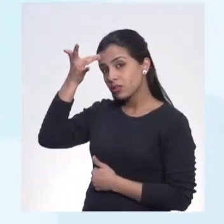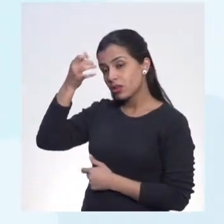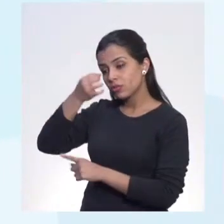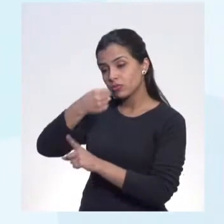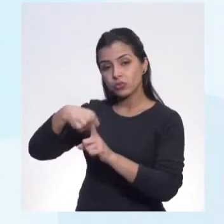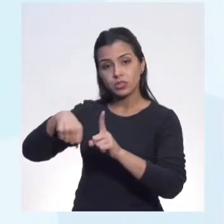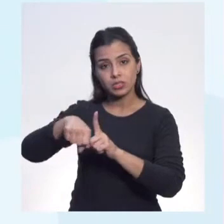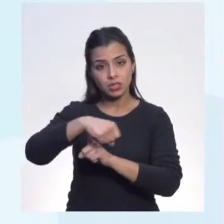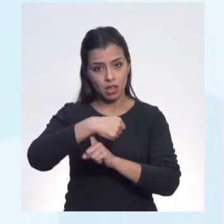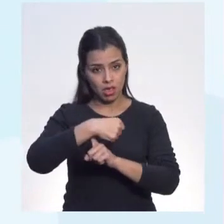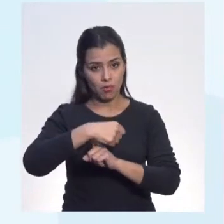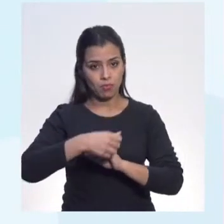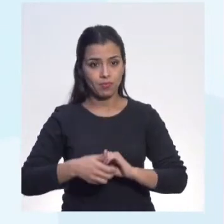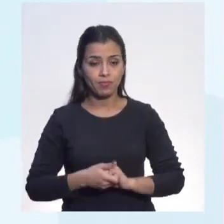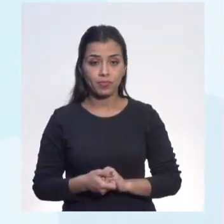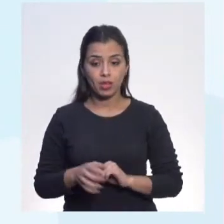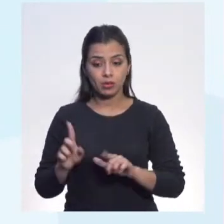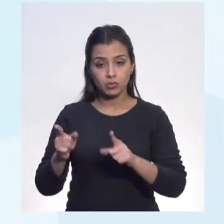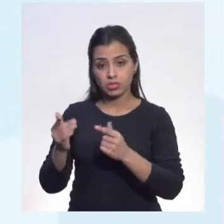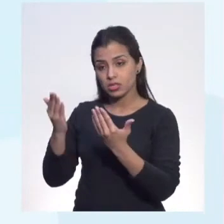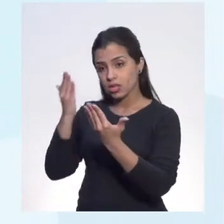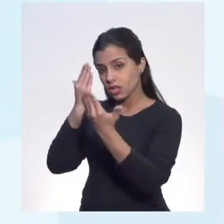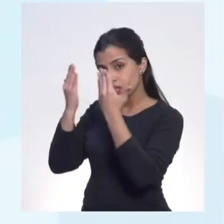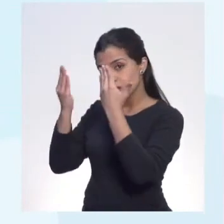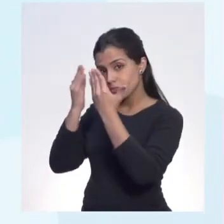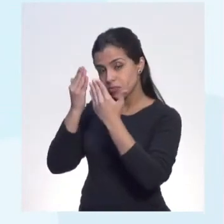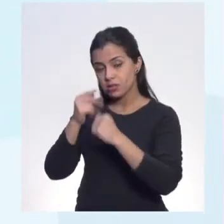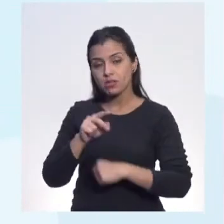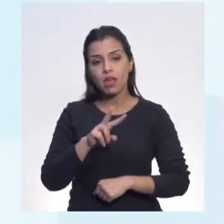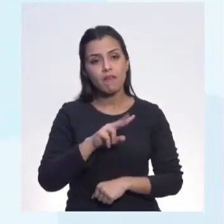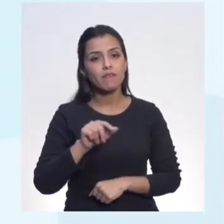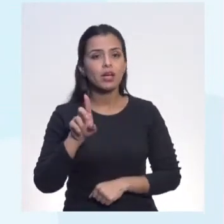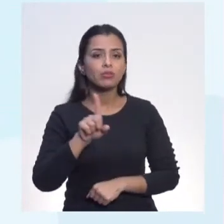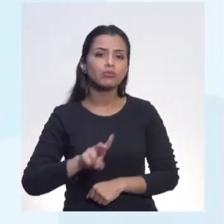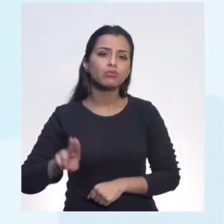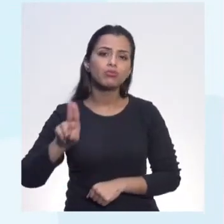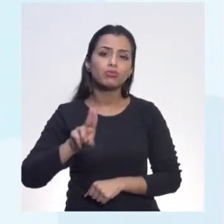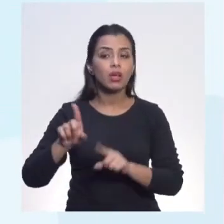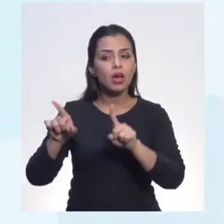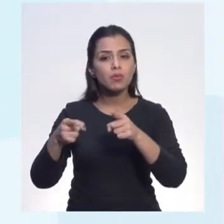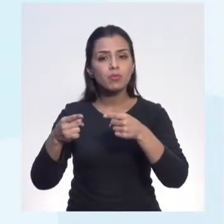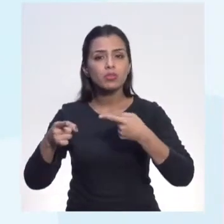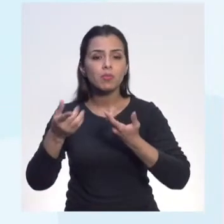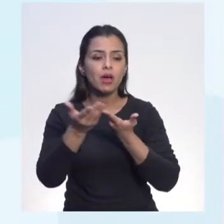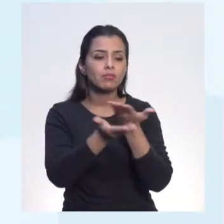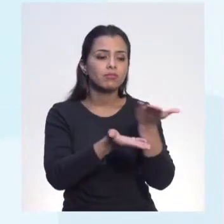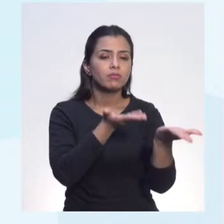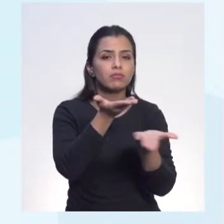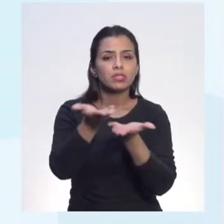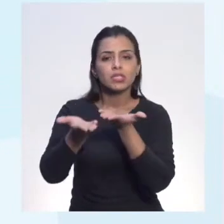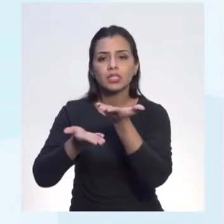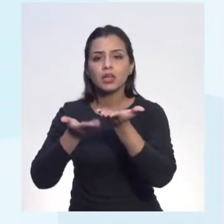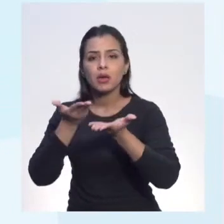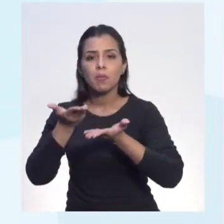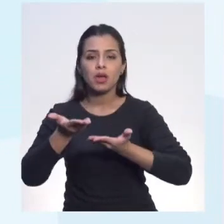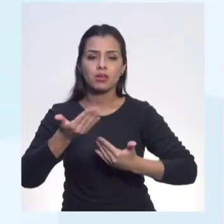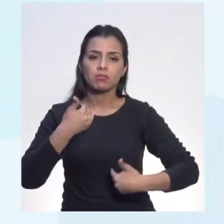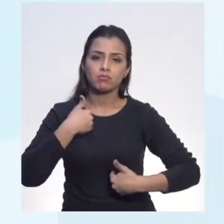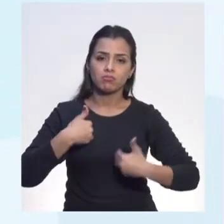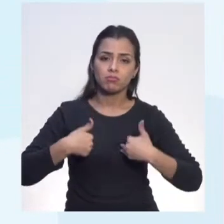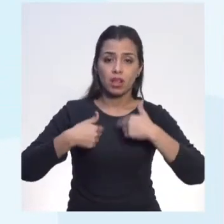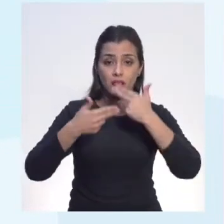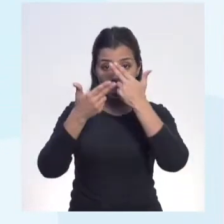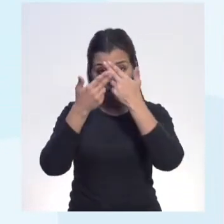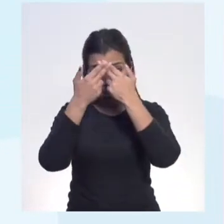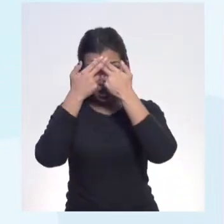indivíduos ou grupos. Então, o musicoterapeuta, ele vai utilizar a música como uma forma de trabalhar a questão, às vezes, de